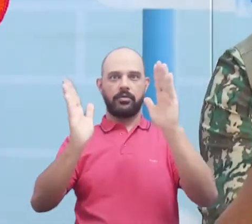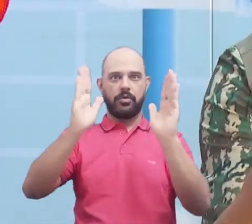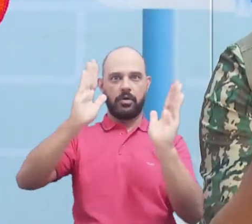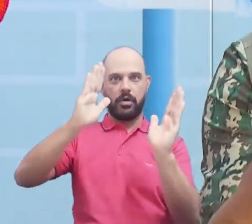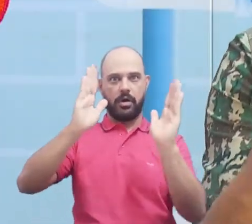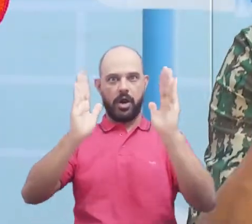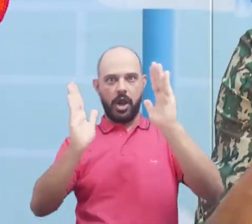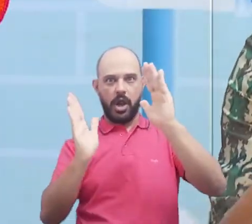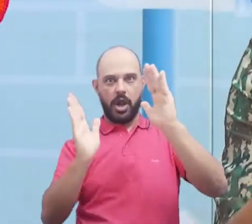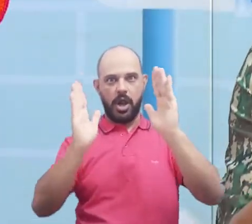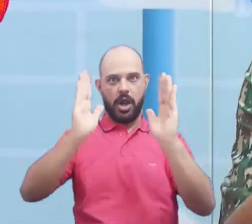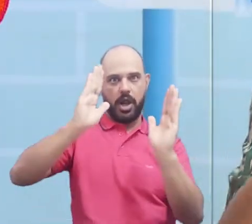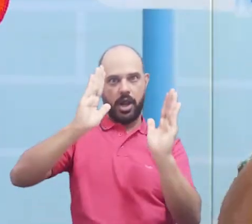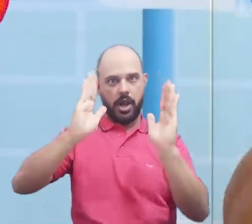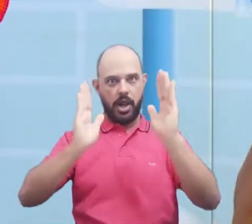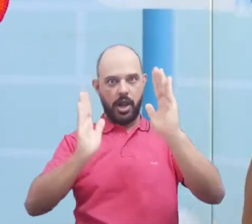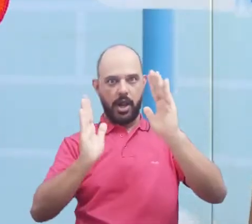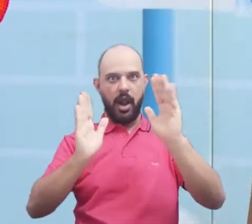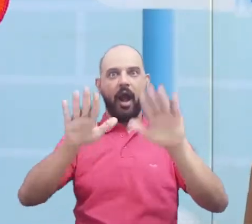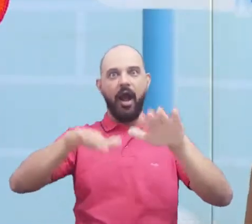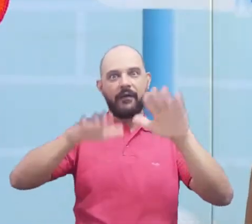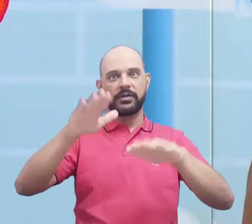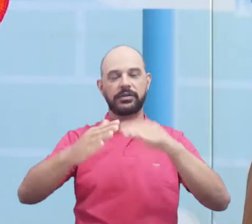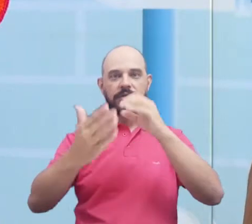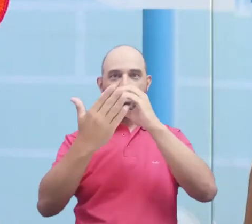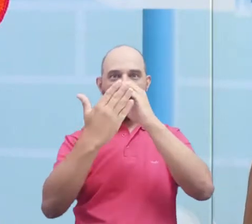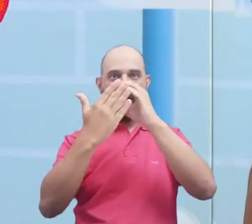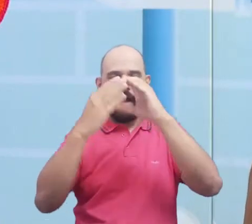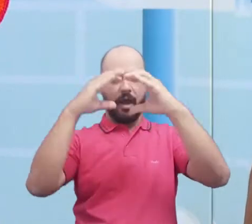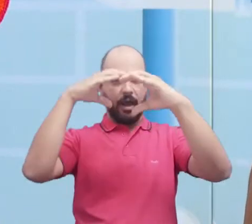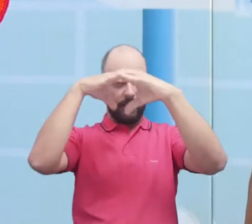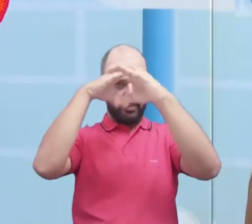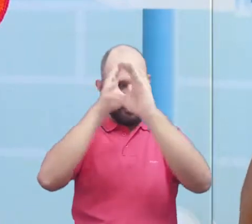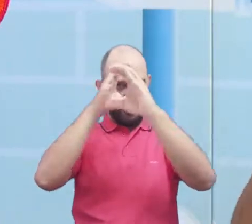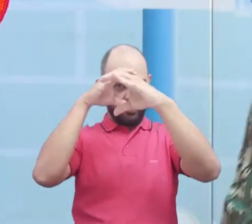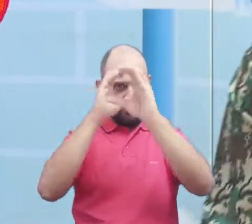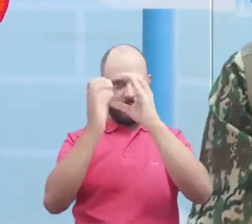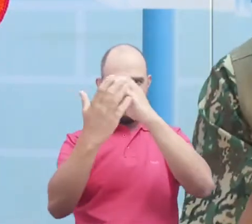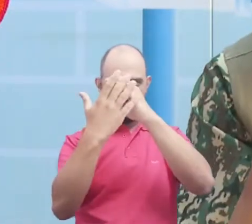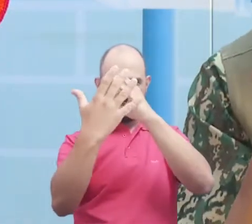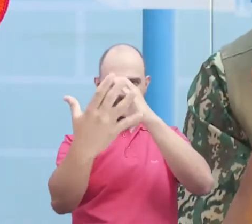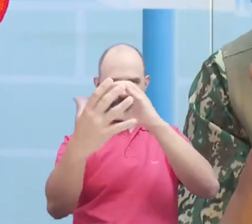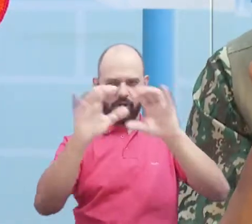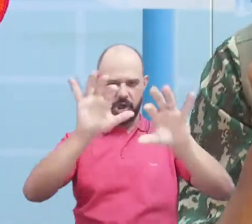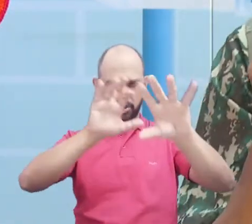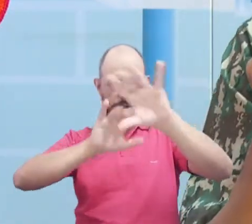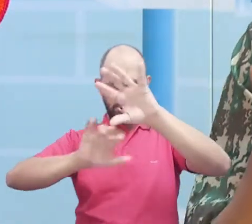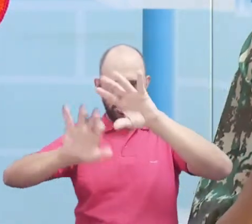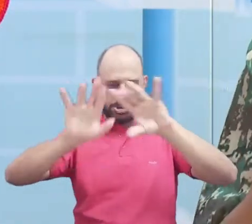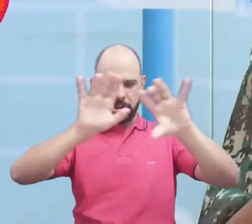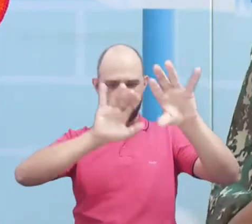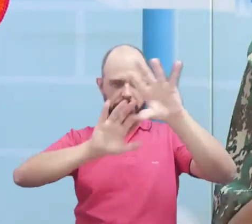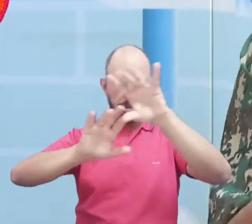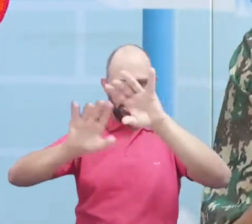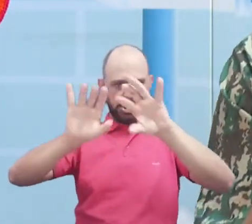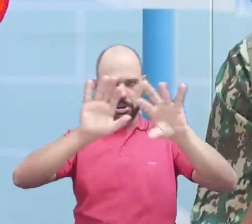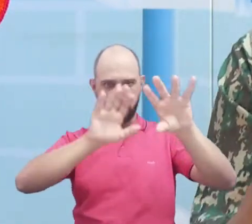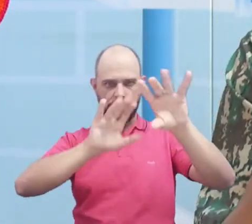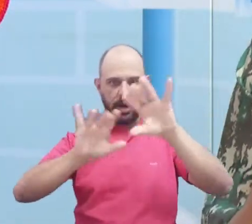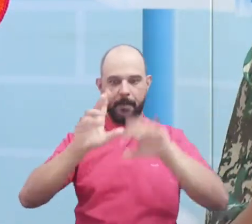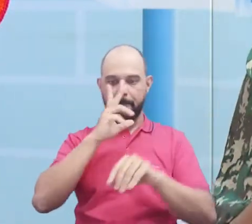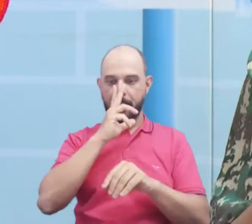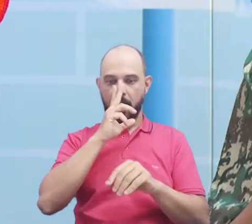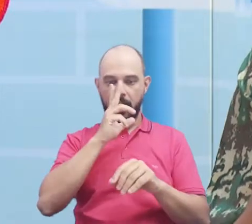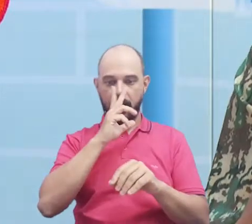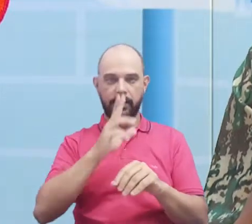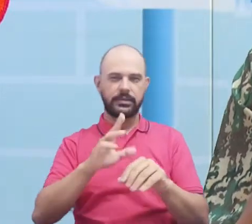Às vezes, as lentes das câmeras distorcem a cena. Você percebe isso quando as linhas do visor